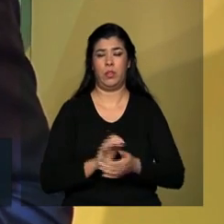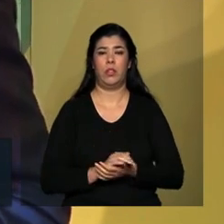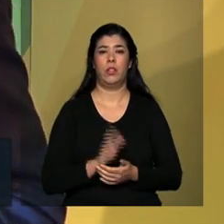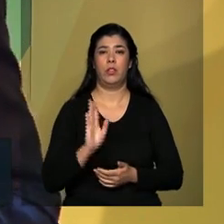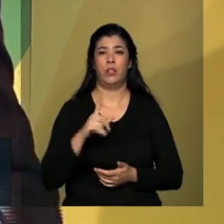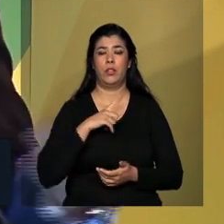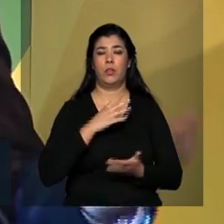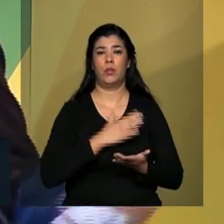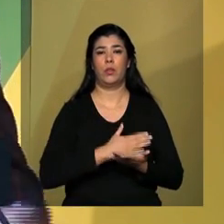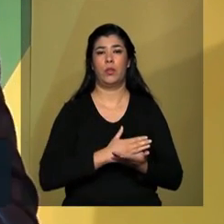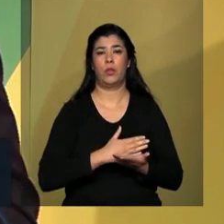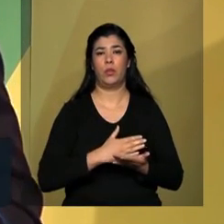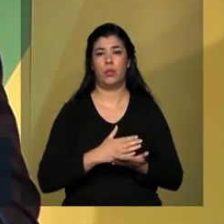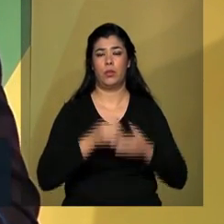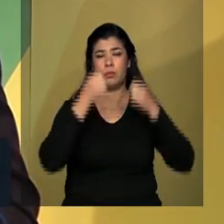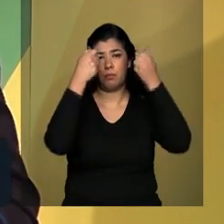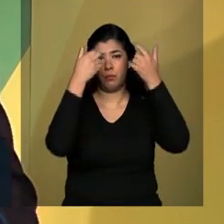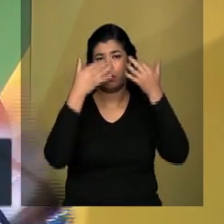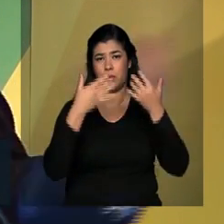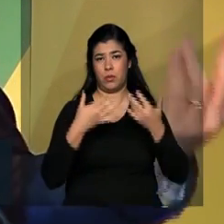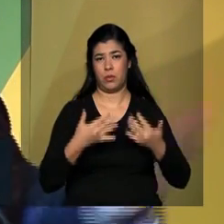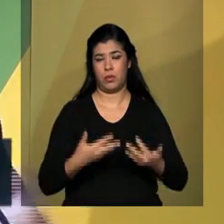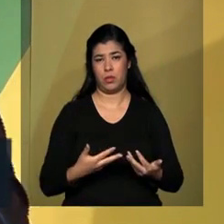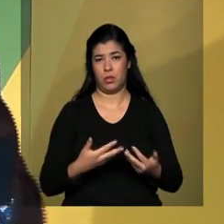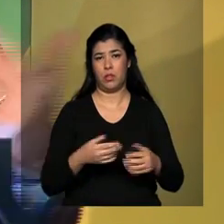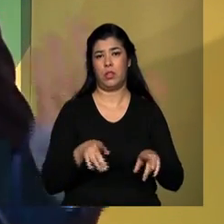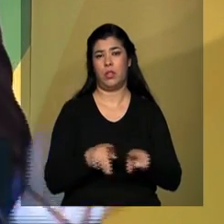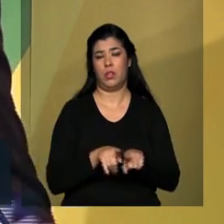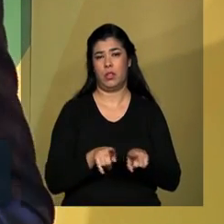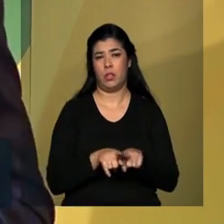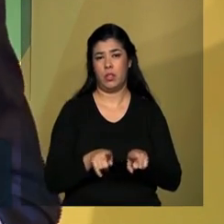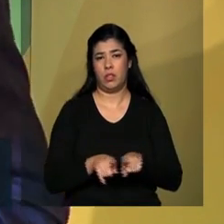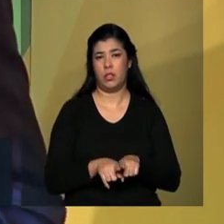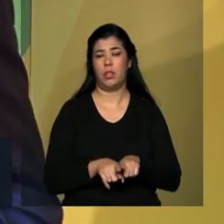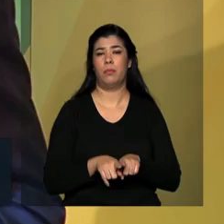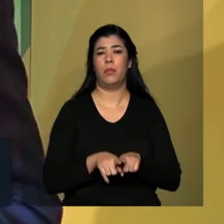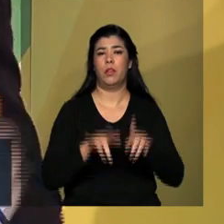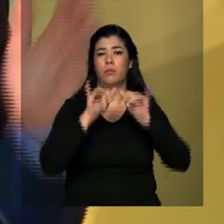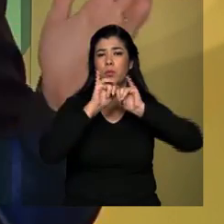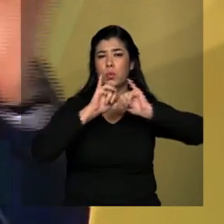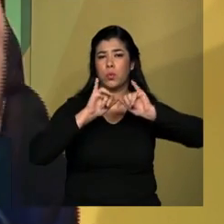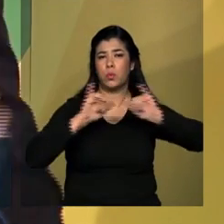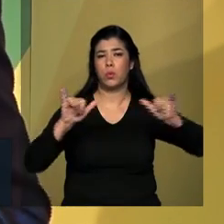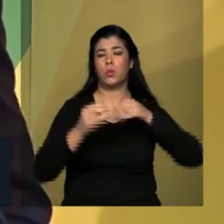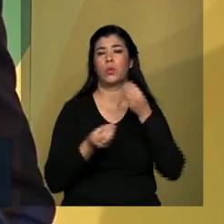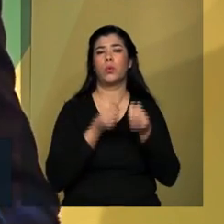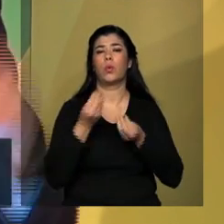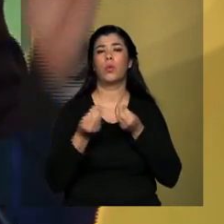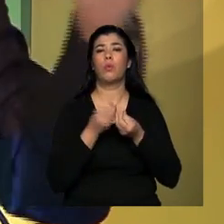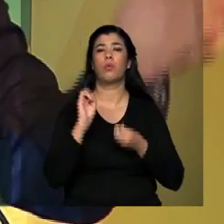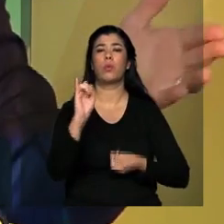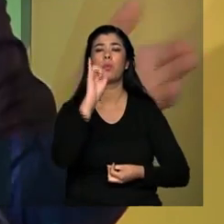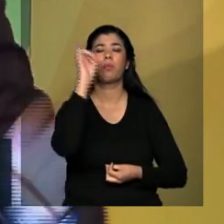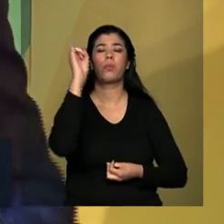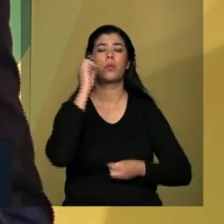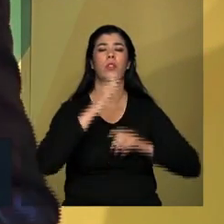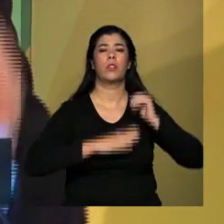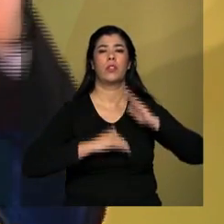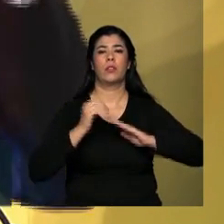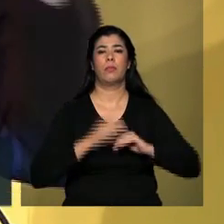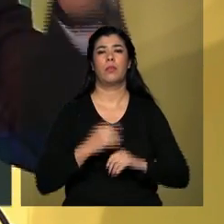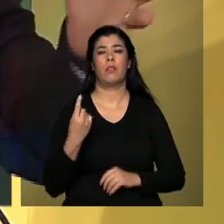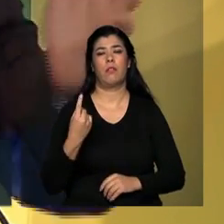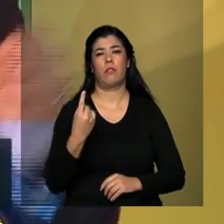Estamos aqui para explicar e prover maiores informações em como isso pode ser realizado em cada